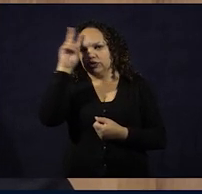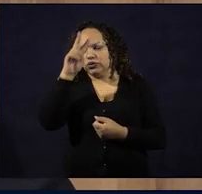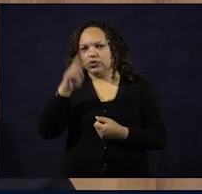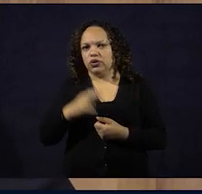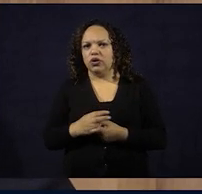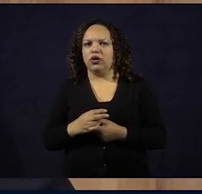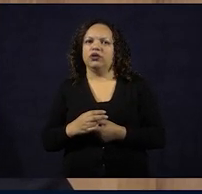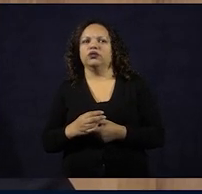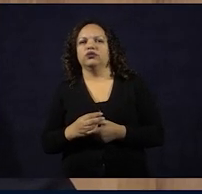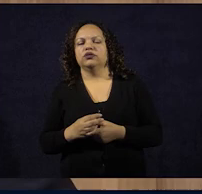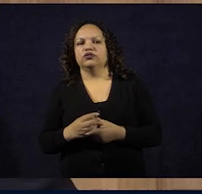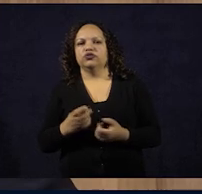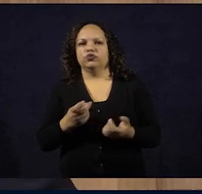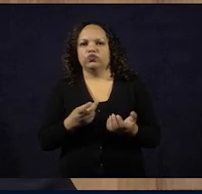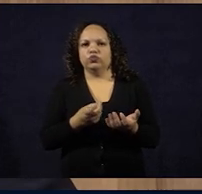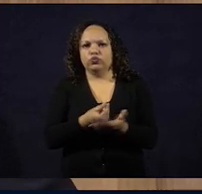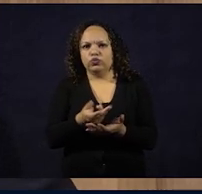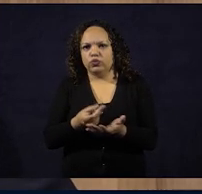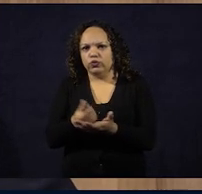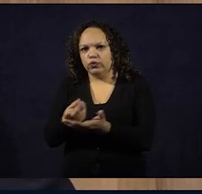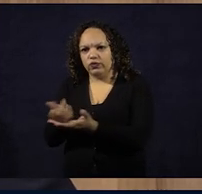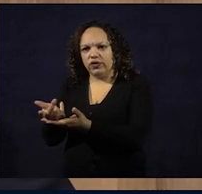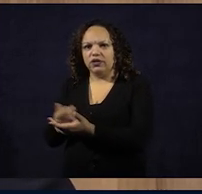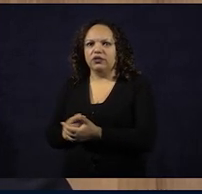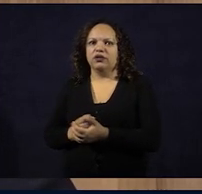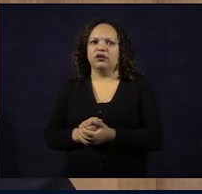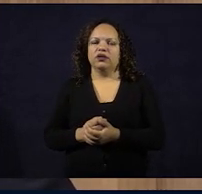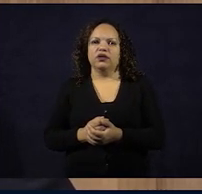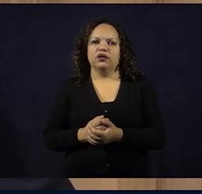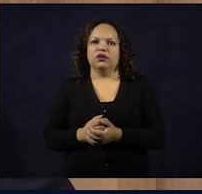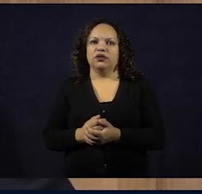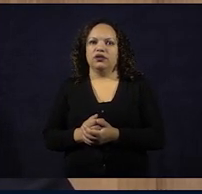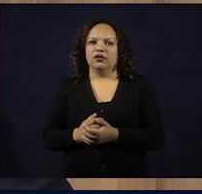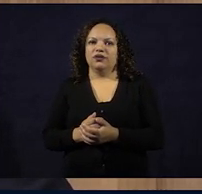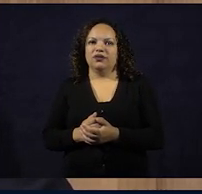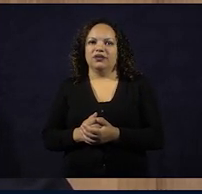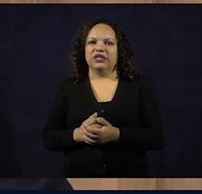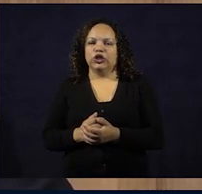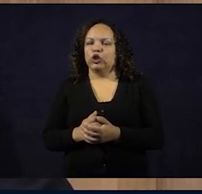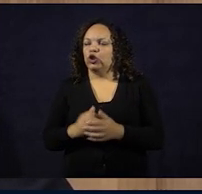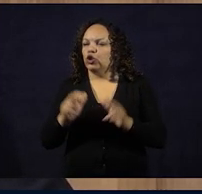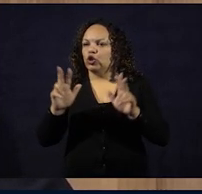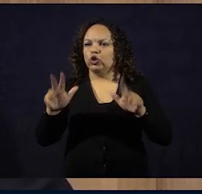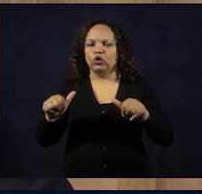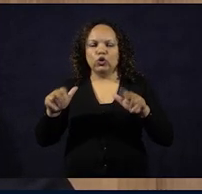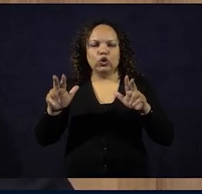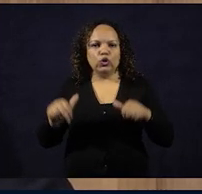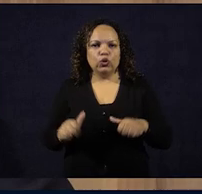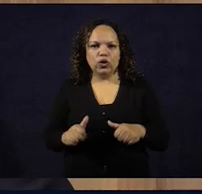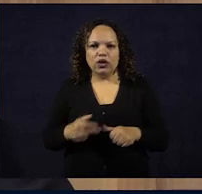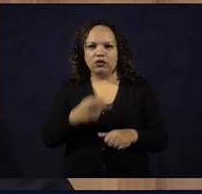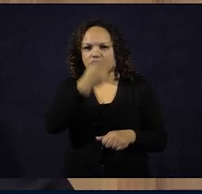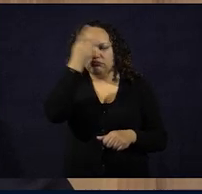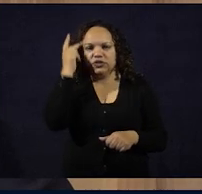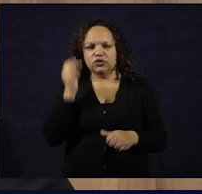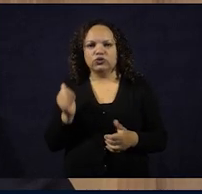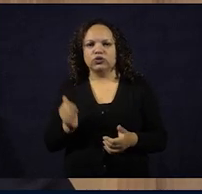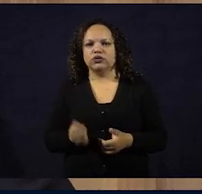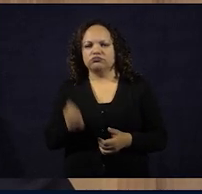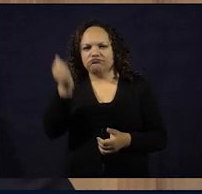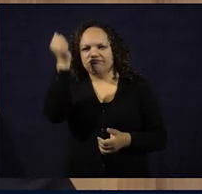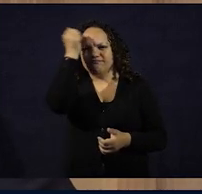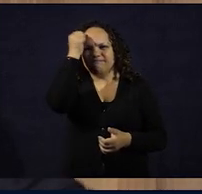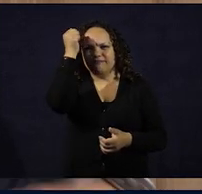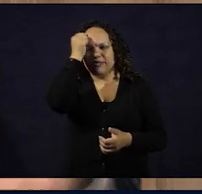de operações de mercado de capitais a gente nunca teve nenhum cliente que se arrependeu de fazer uma operação eh porque